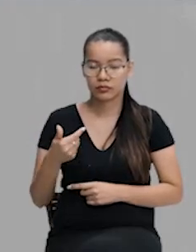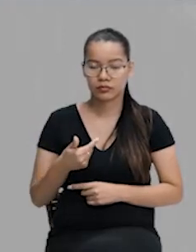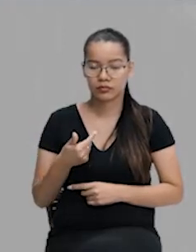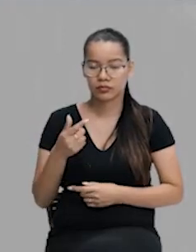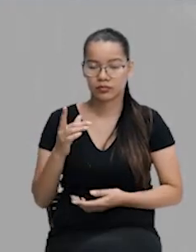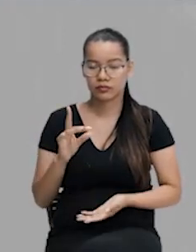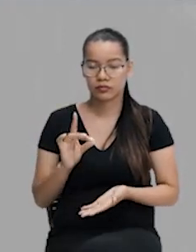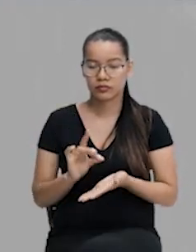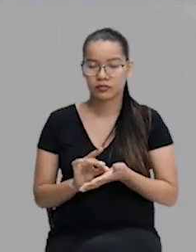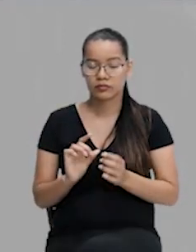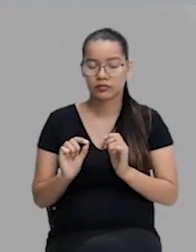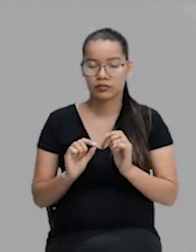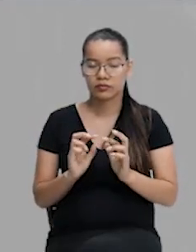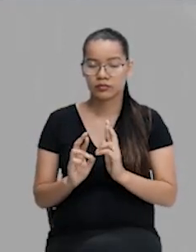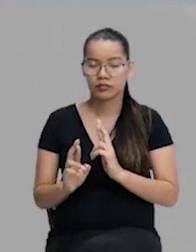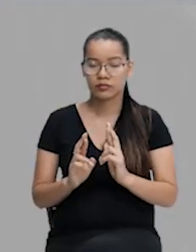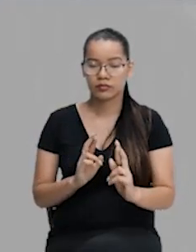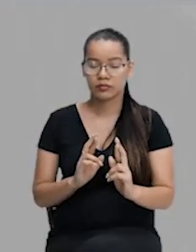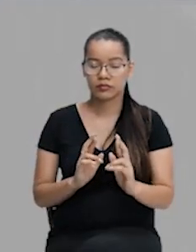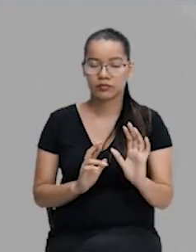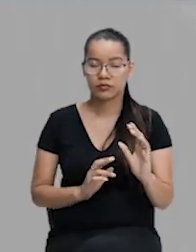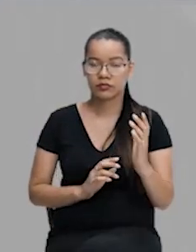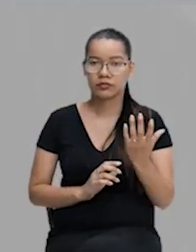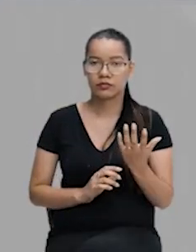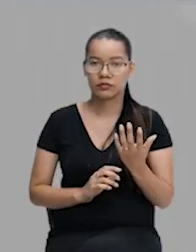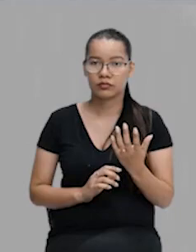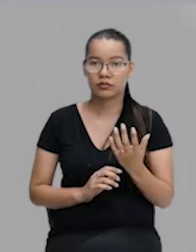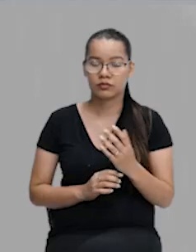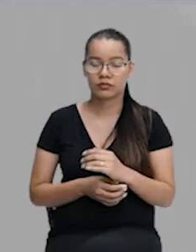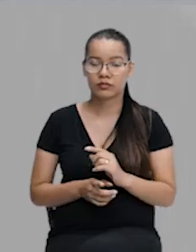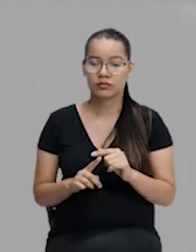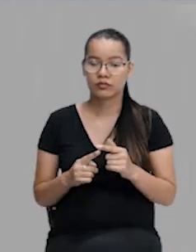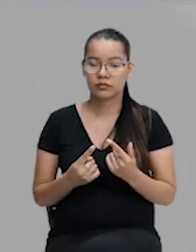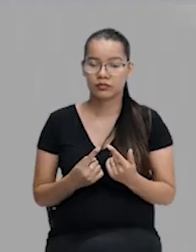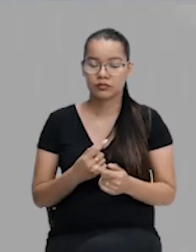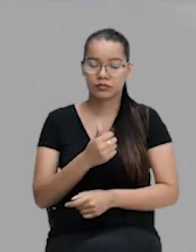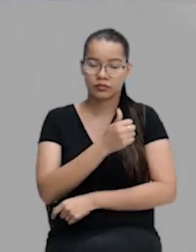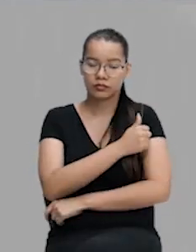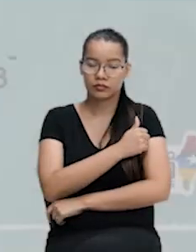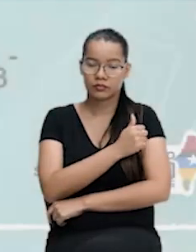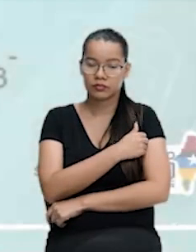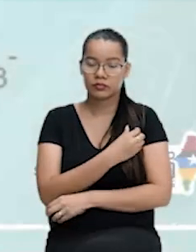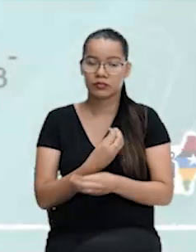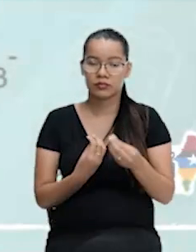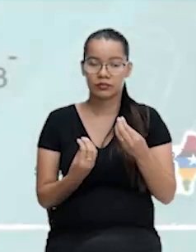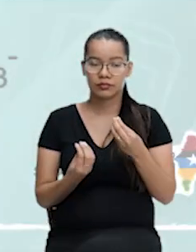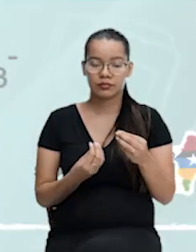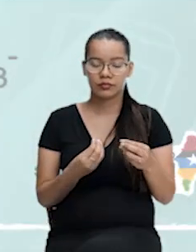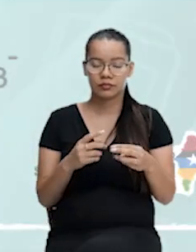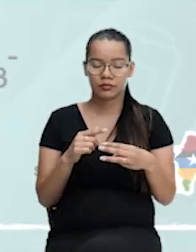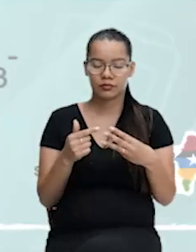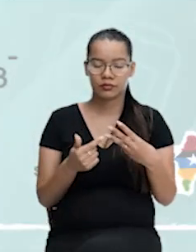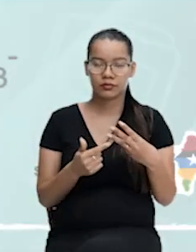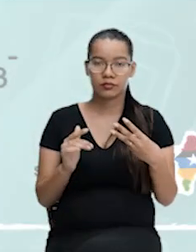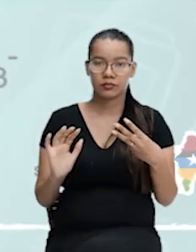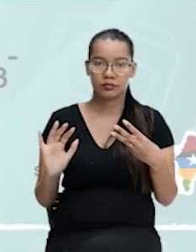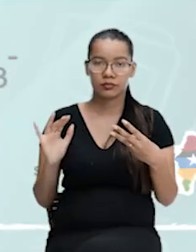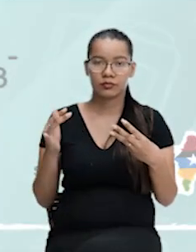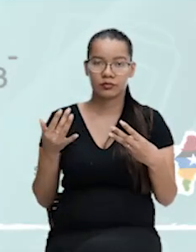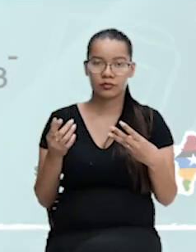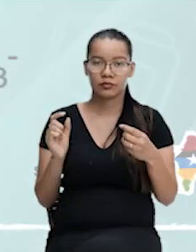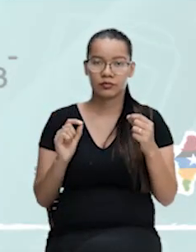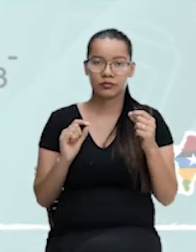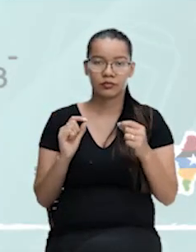fator para que a reação possa ocorrer. Turminha, como terceiro fator, né, terceira condição para que